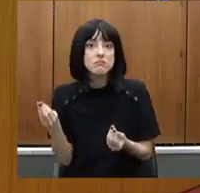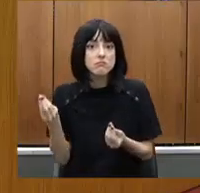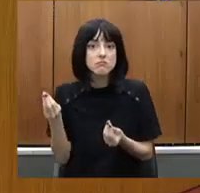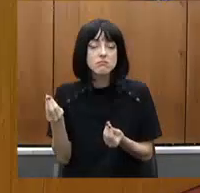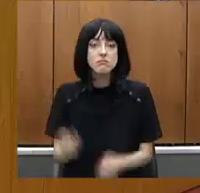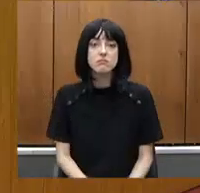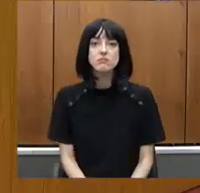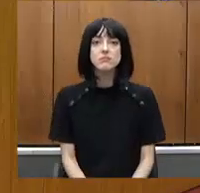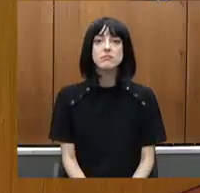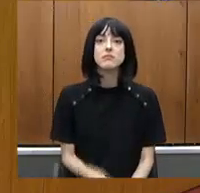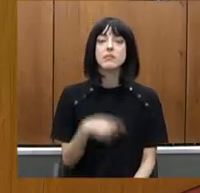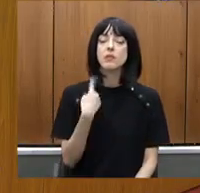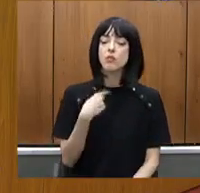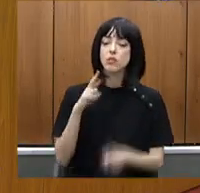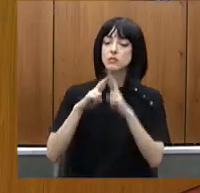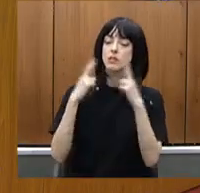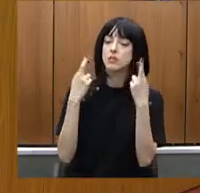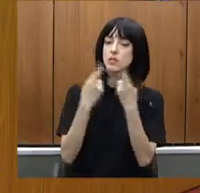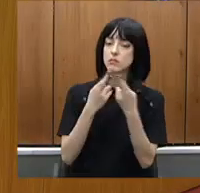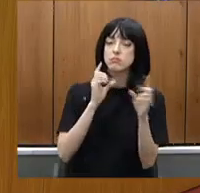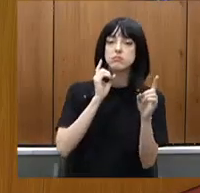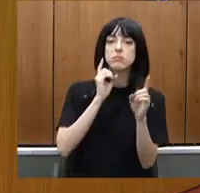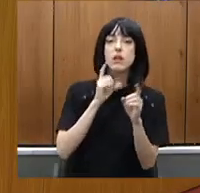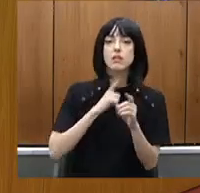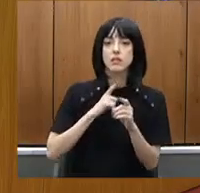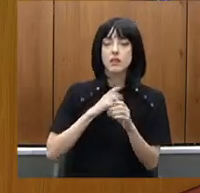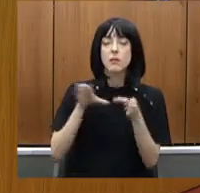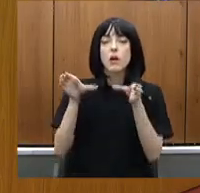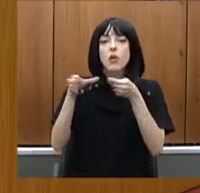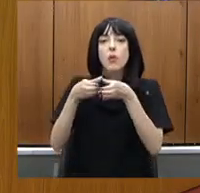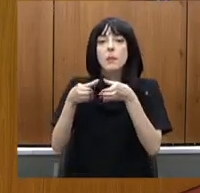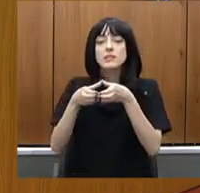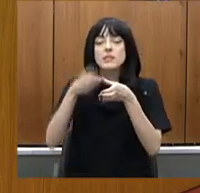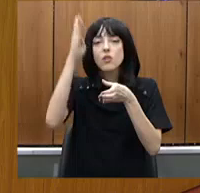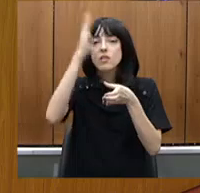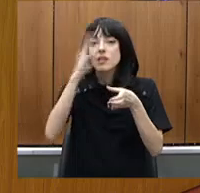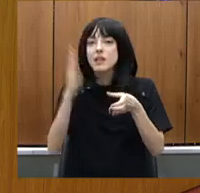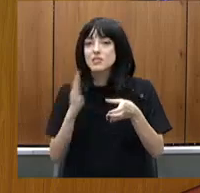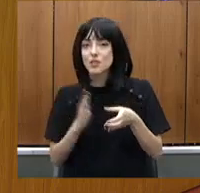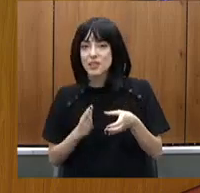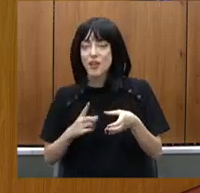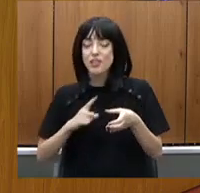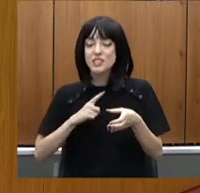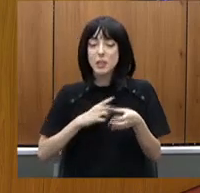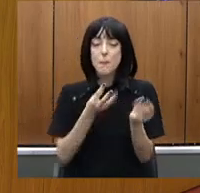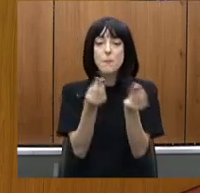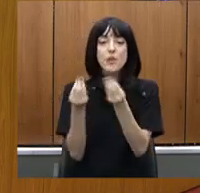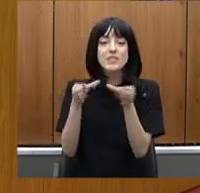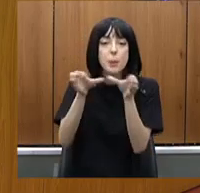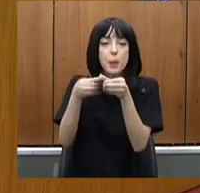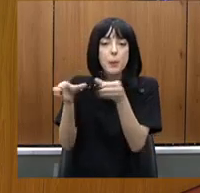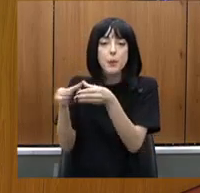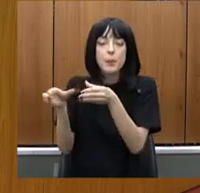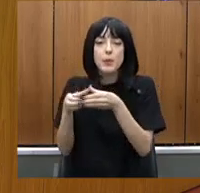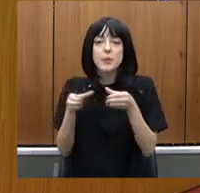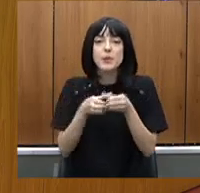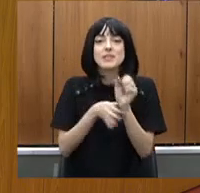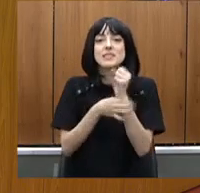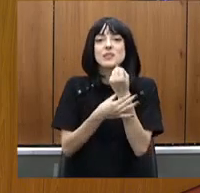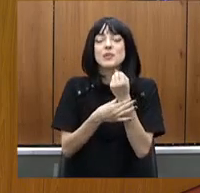uma comissão nacional de comissões de Segurança Pública né Rodrigo Rodrigo 0 secretáriozão geral